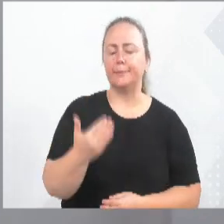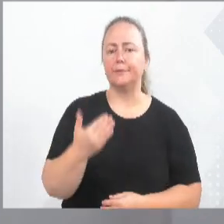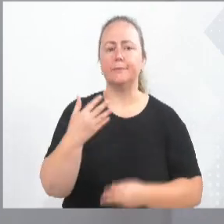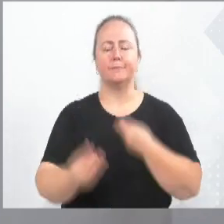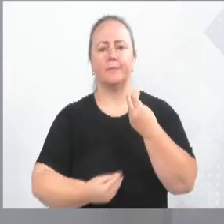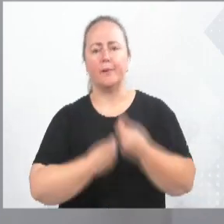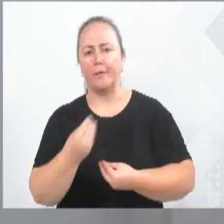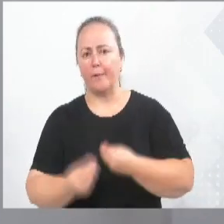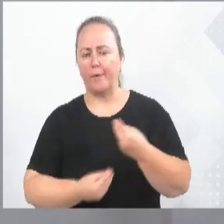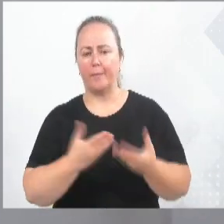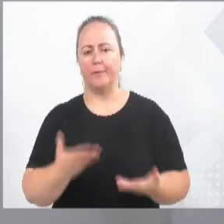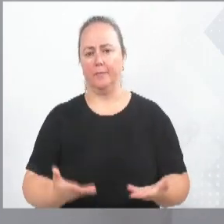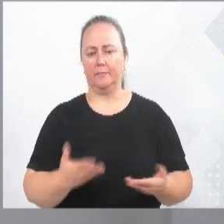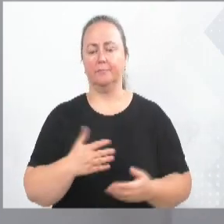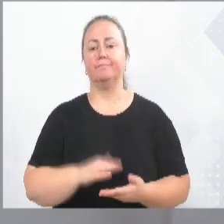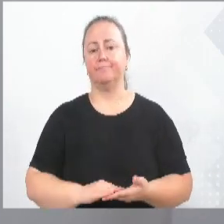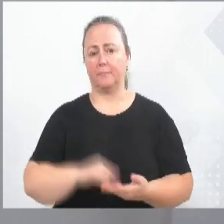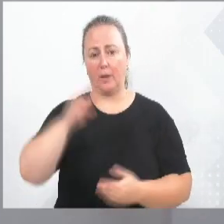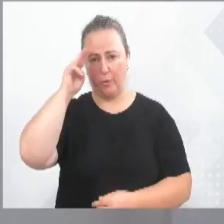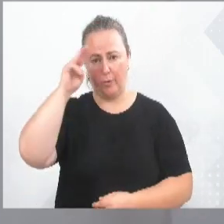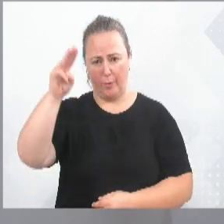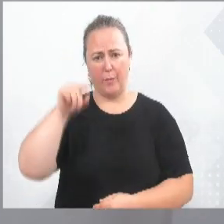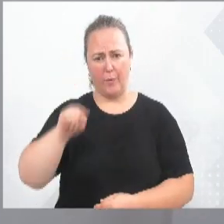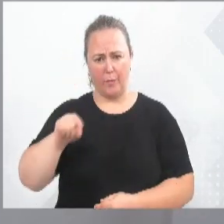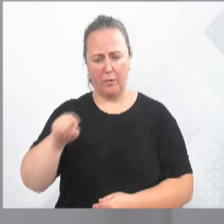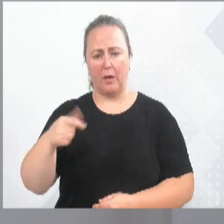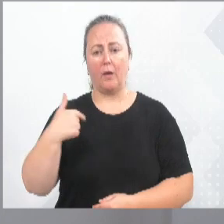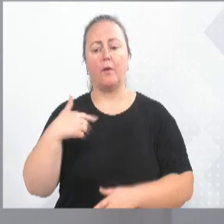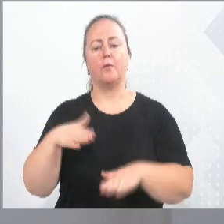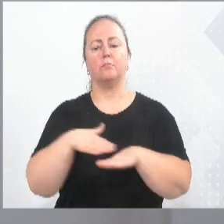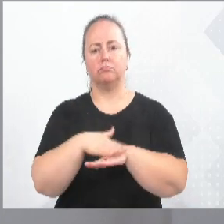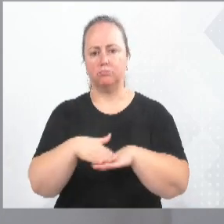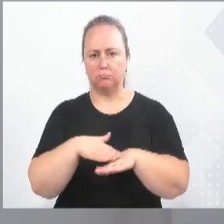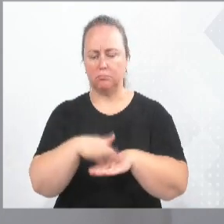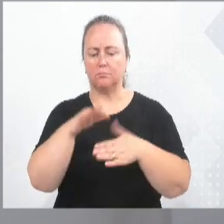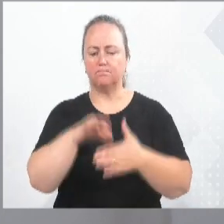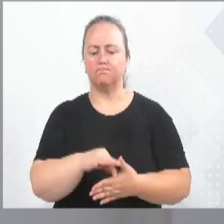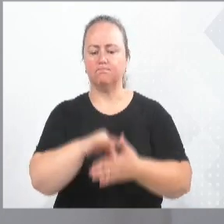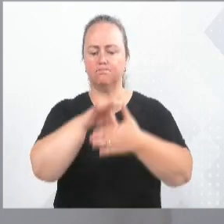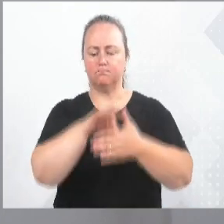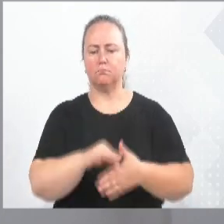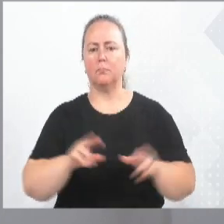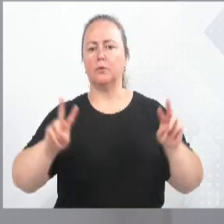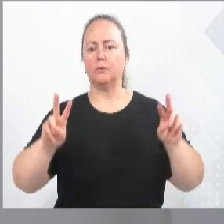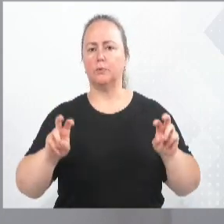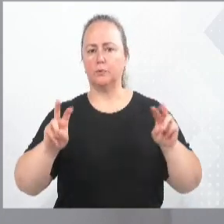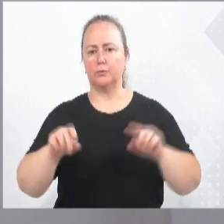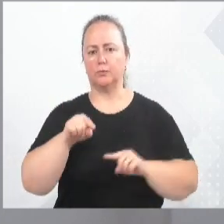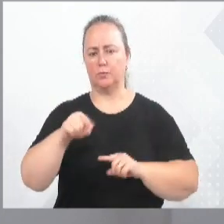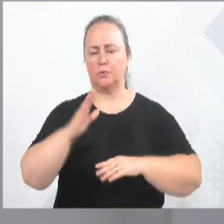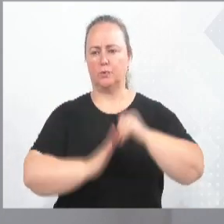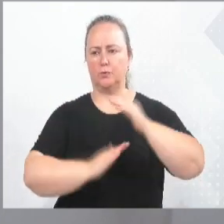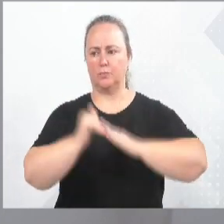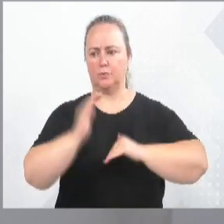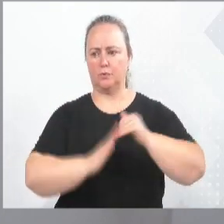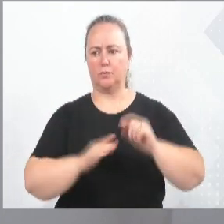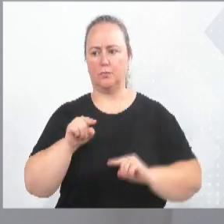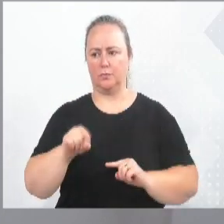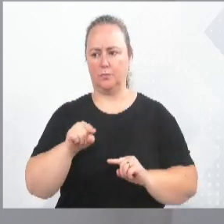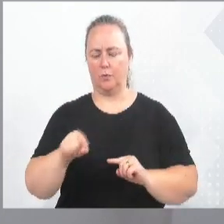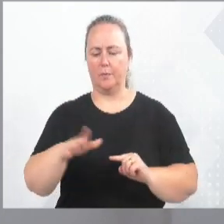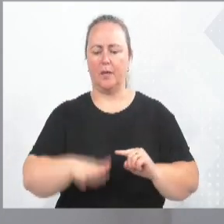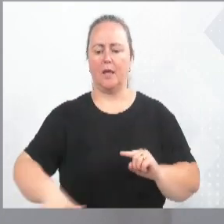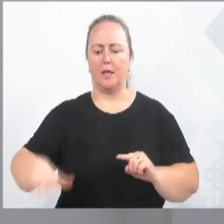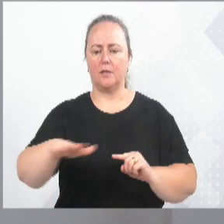hoje conversei com o chefe de gabinete César Botelho da prioridade com relação essa obra de contenção para